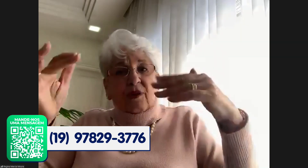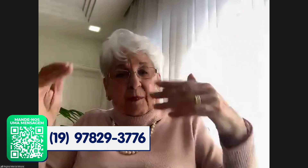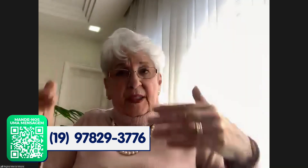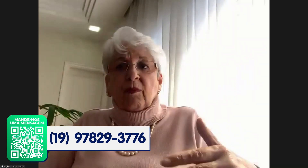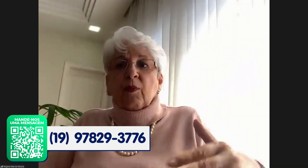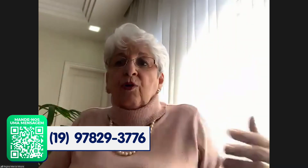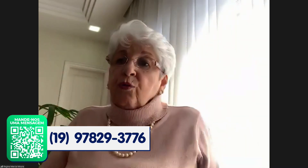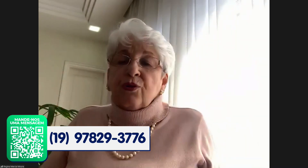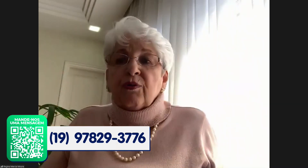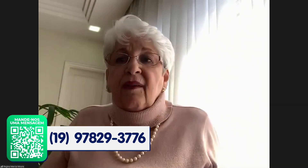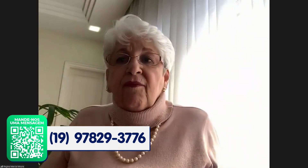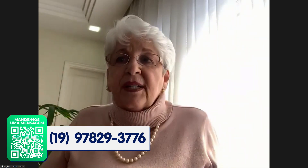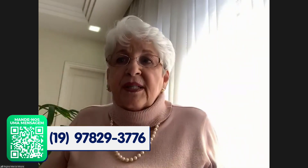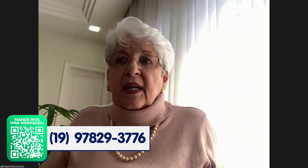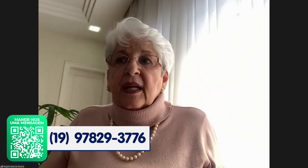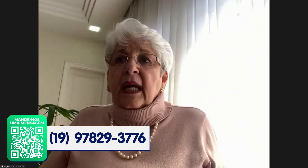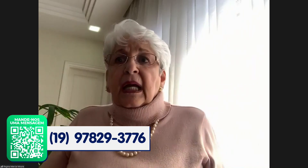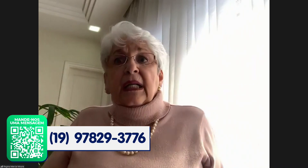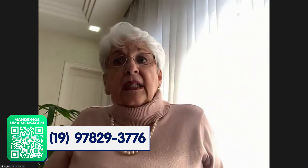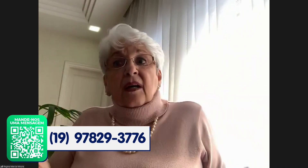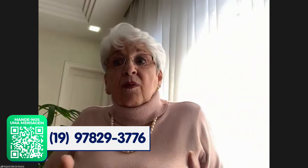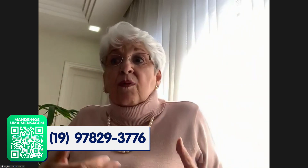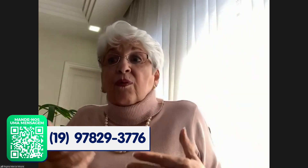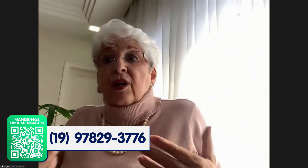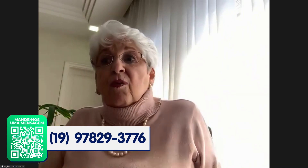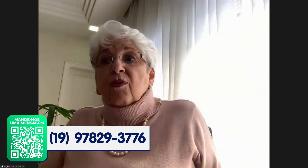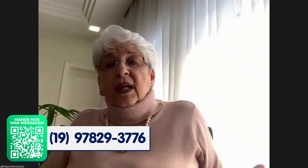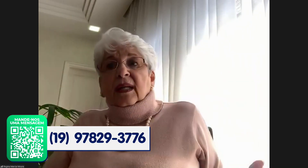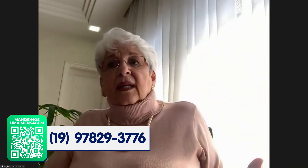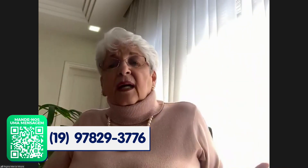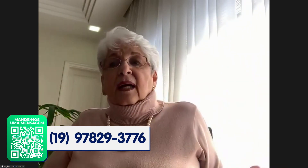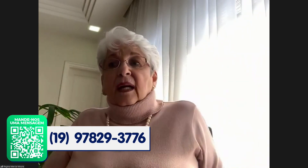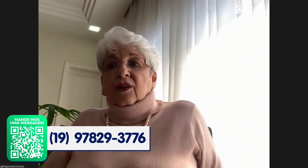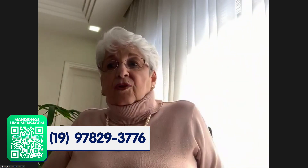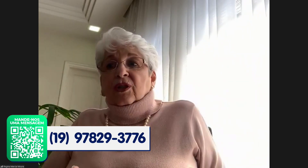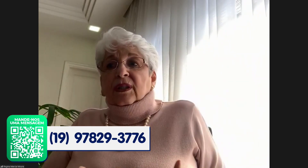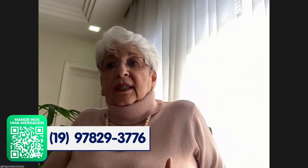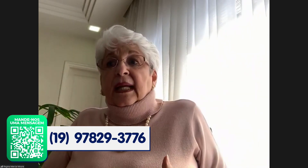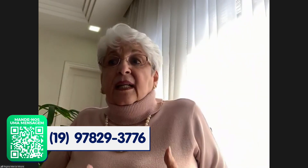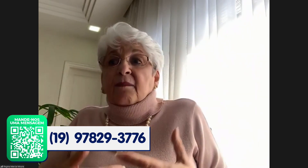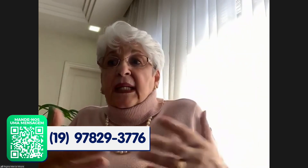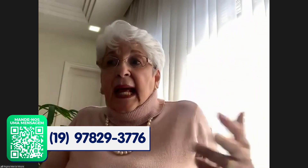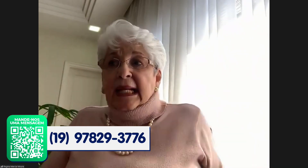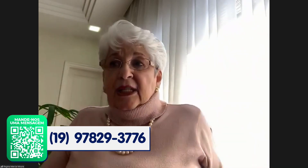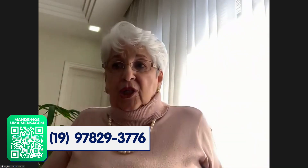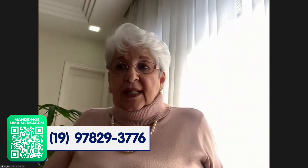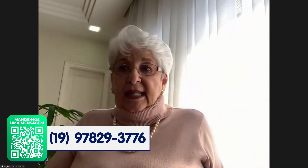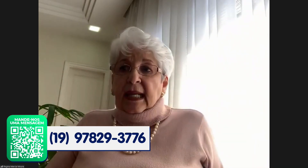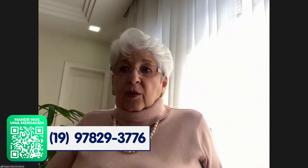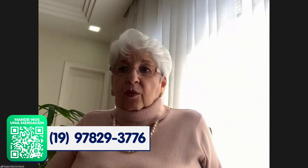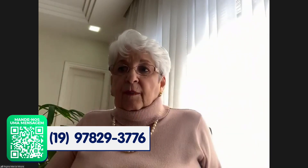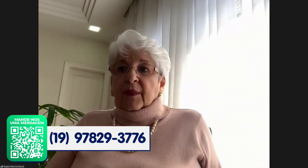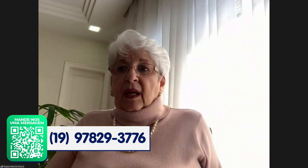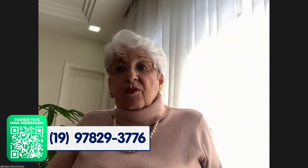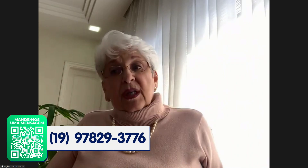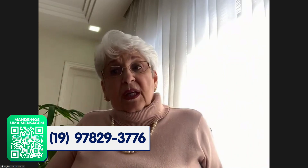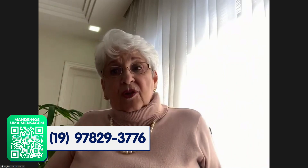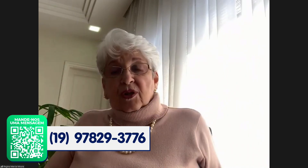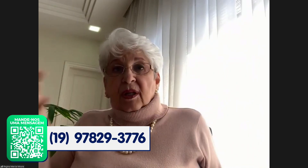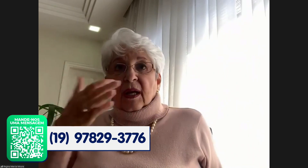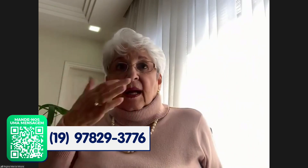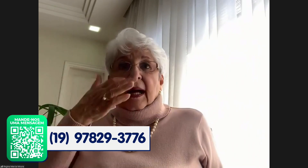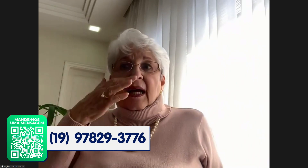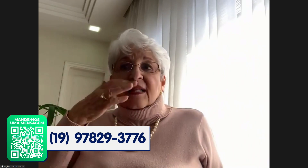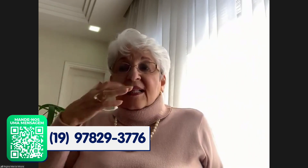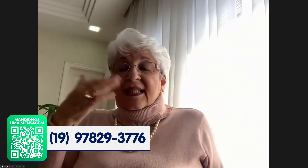este patrimônio lúdico da infância. Então, o que eu gostaria de terminar dizendo é o